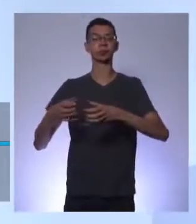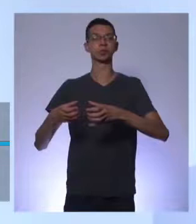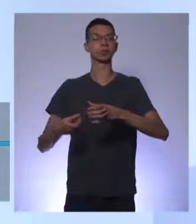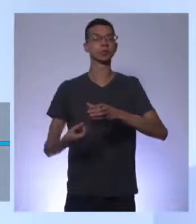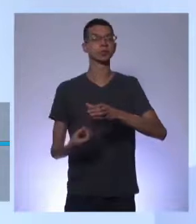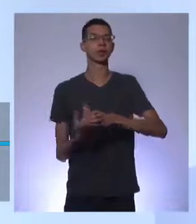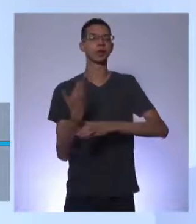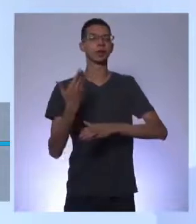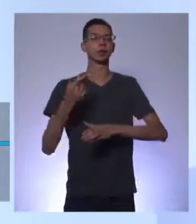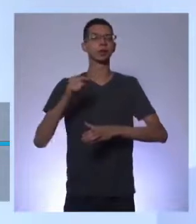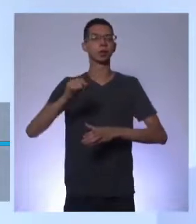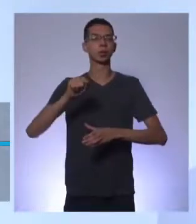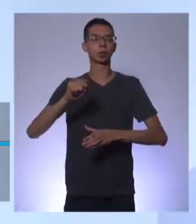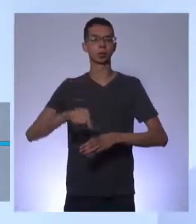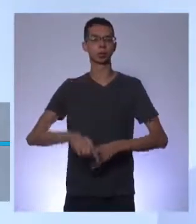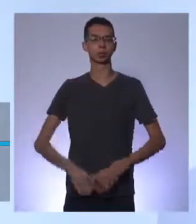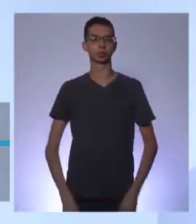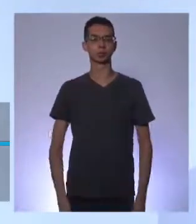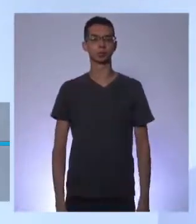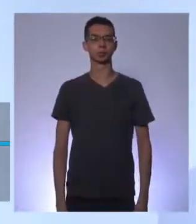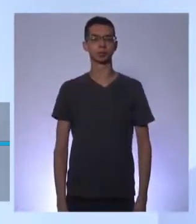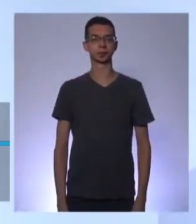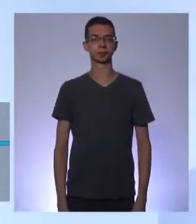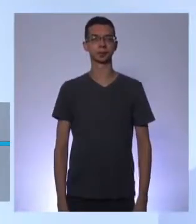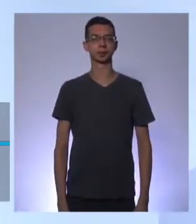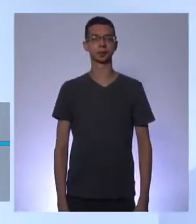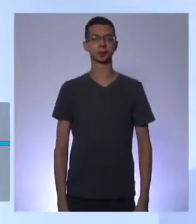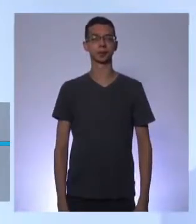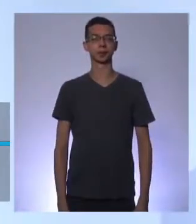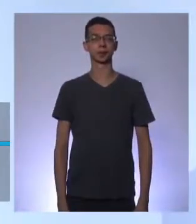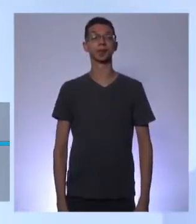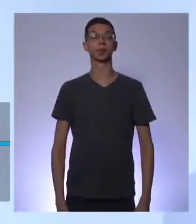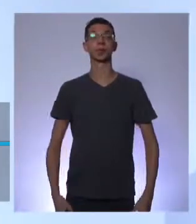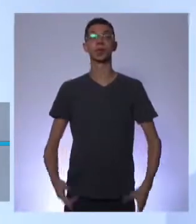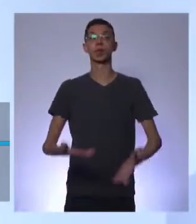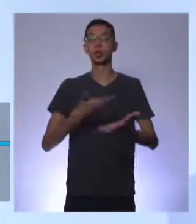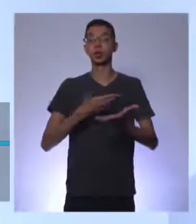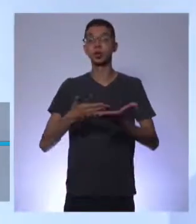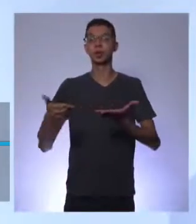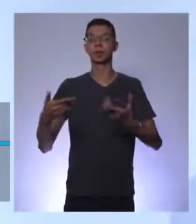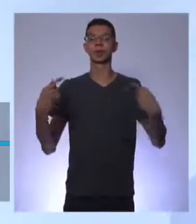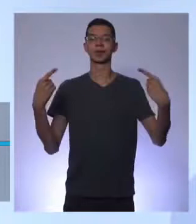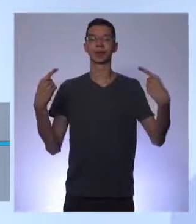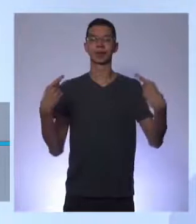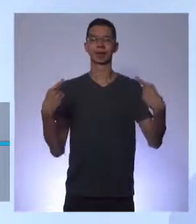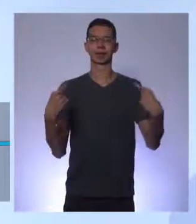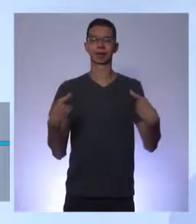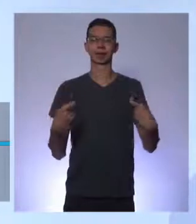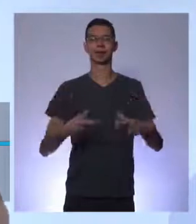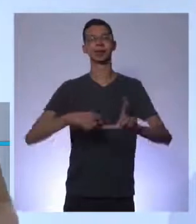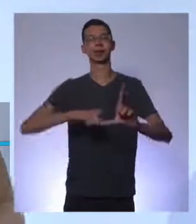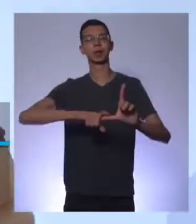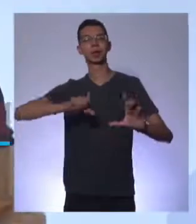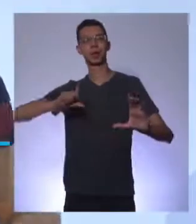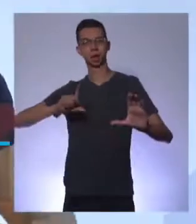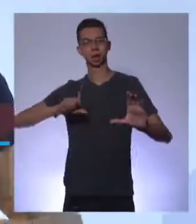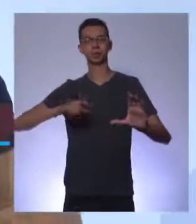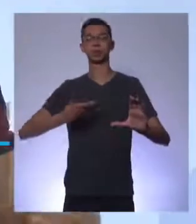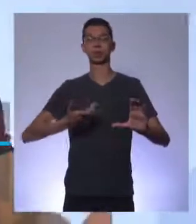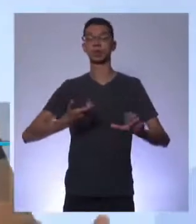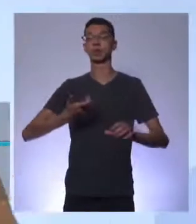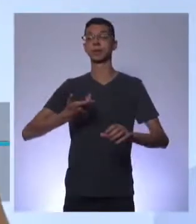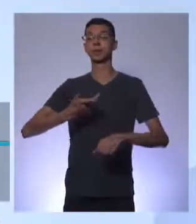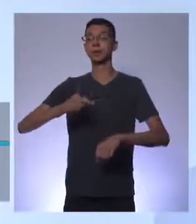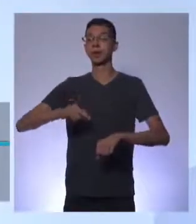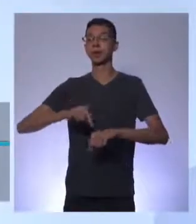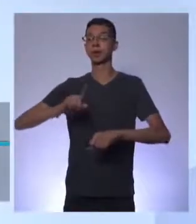desenvolveram aí, deflagraram as guerras de independência. Cada país teve a sua